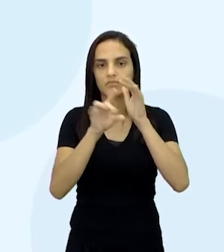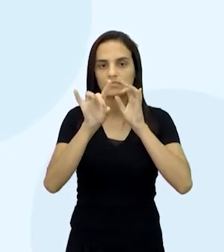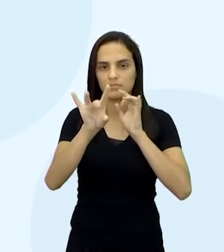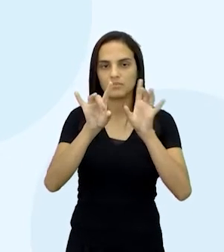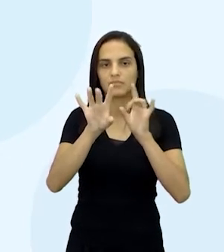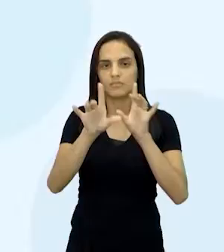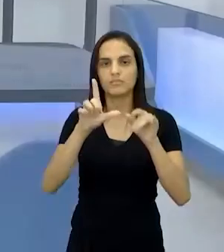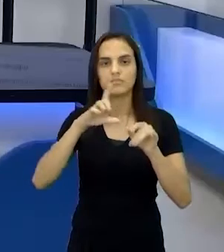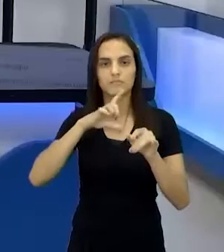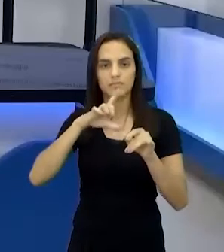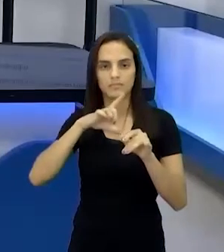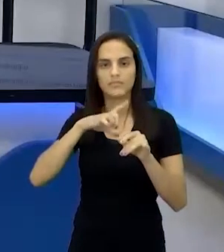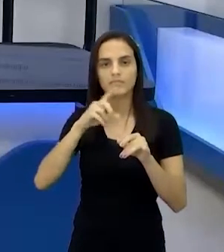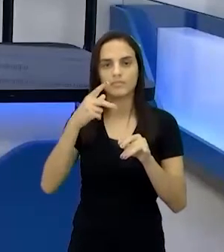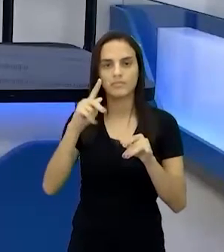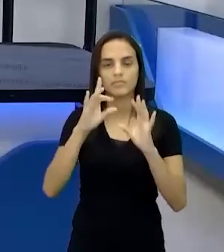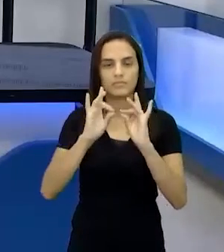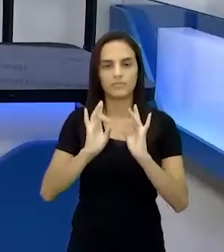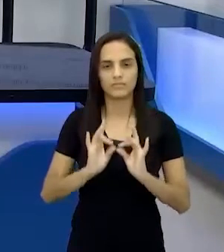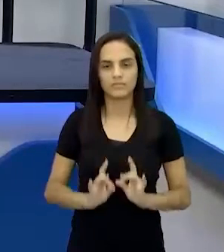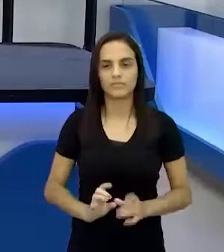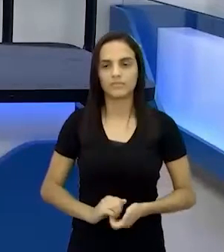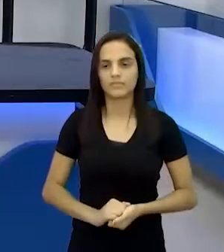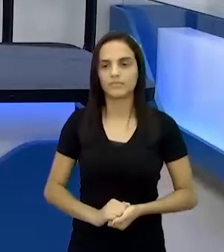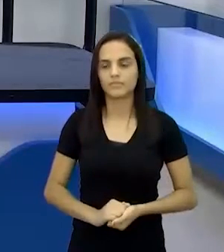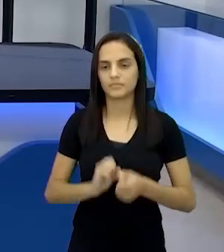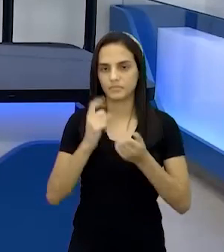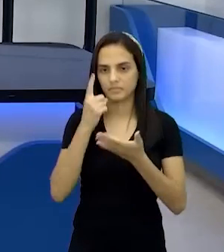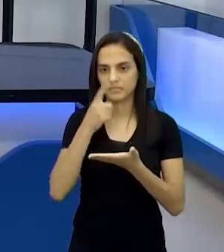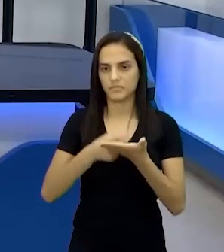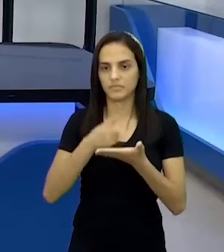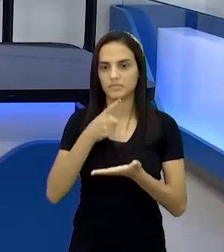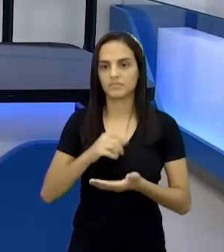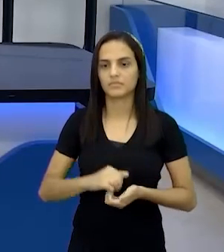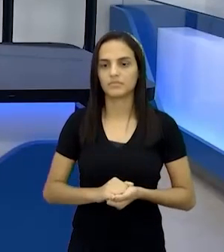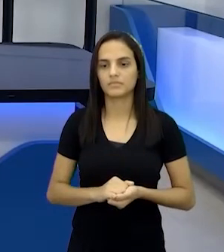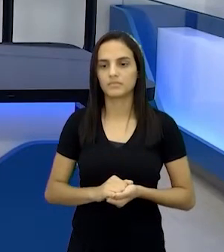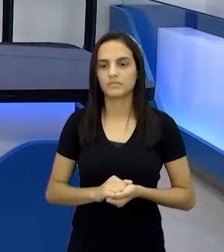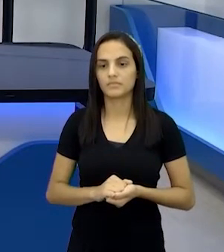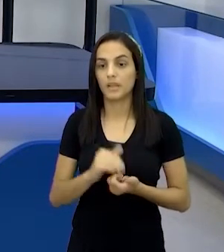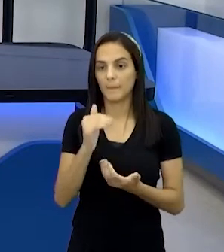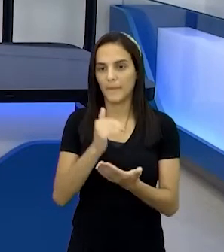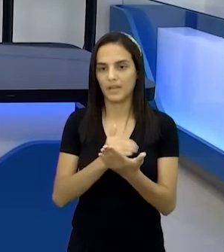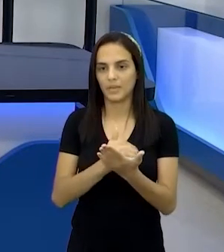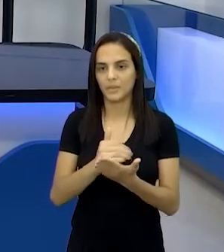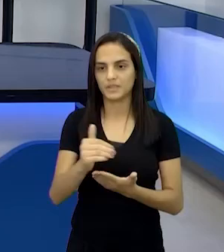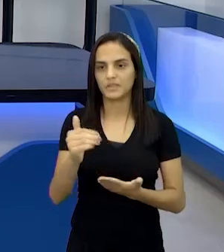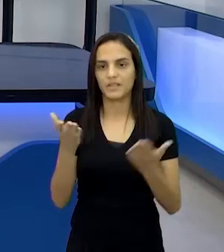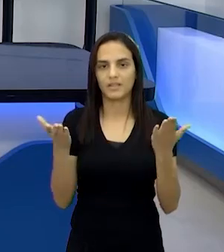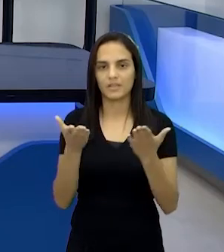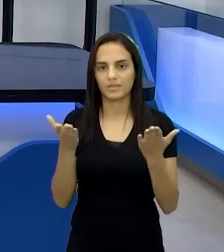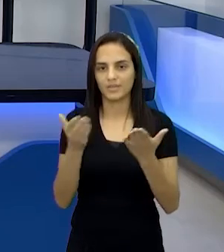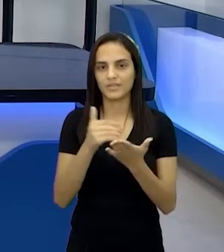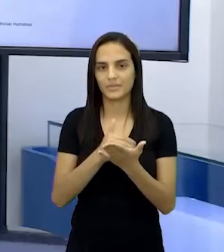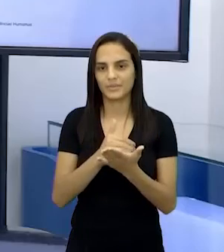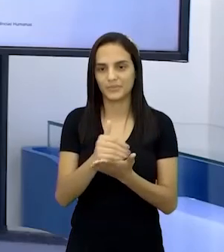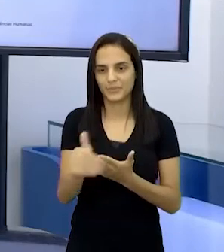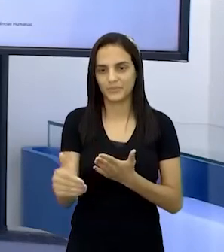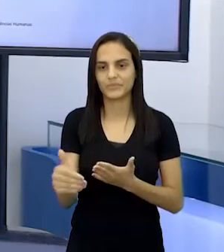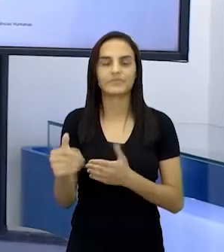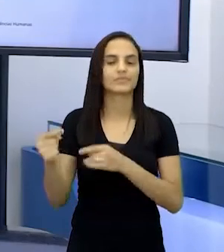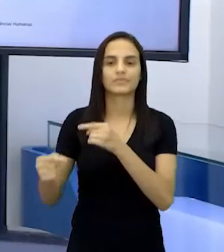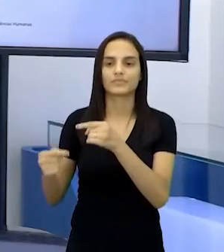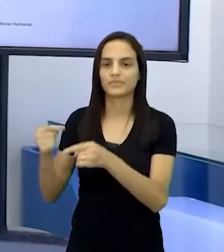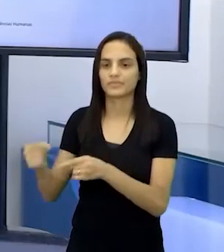um com as suas especificidades. Combinado? Então, para começar aí, ó, tradições